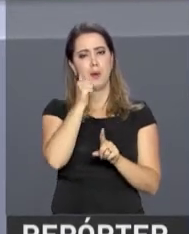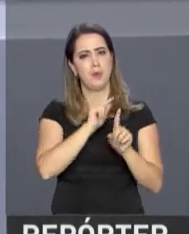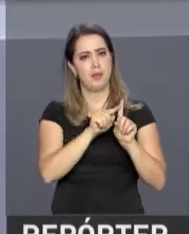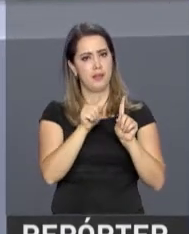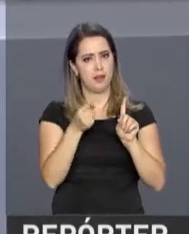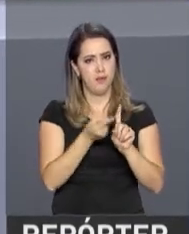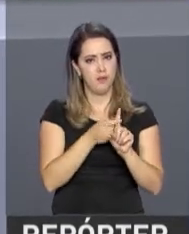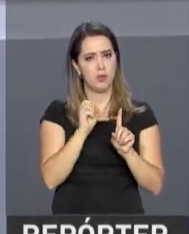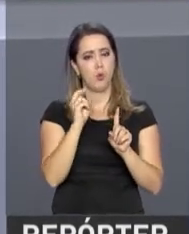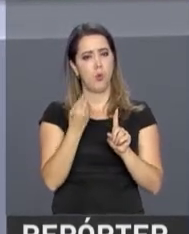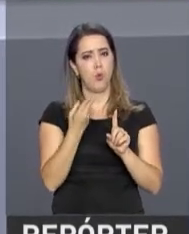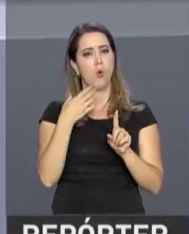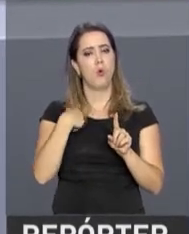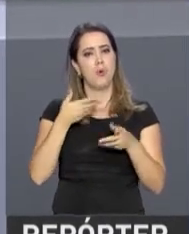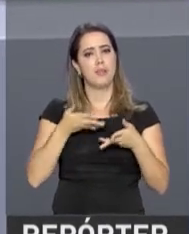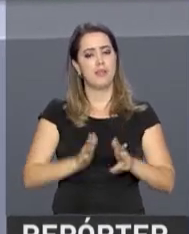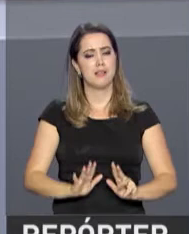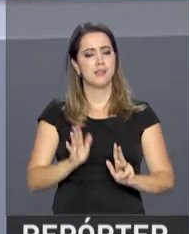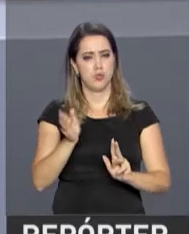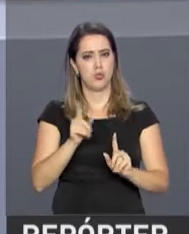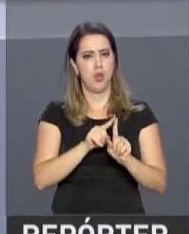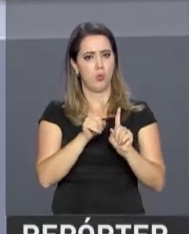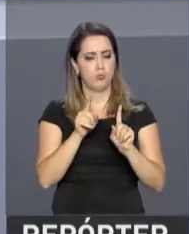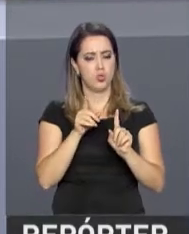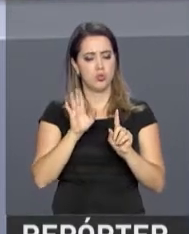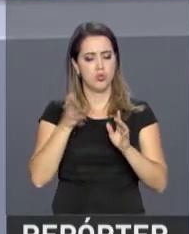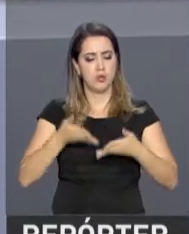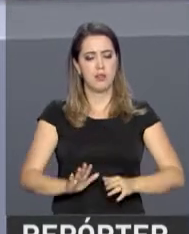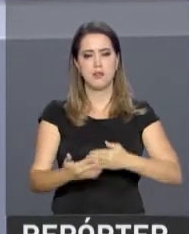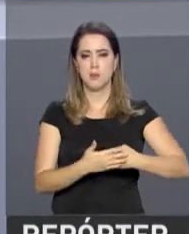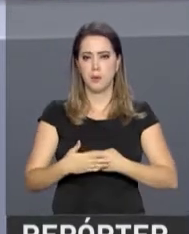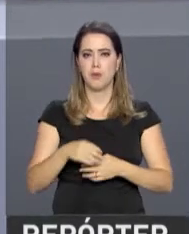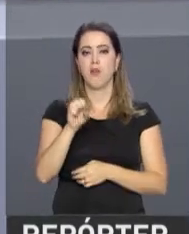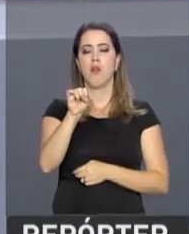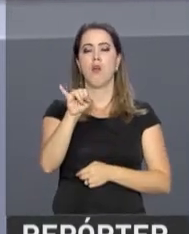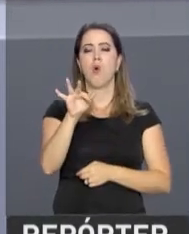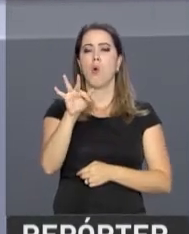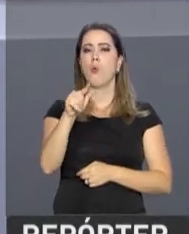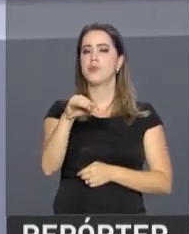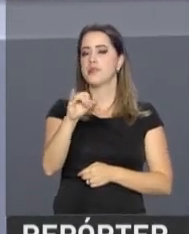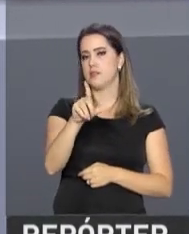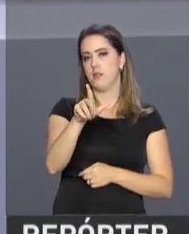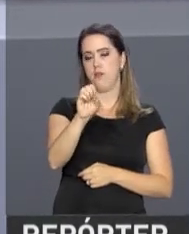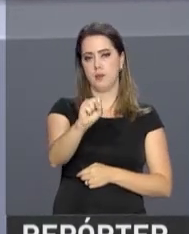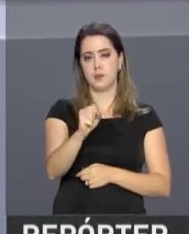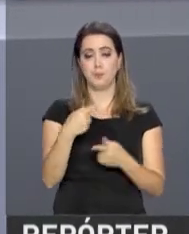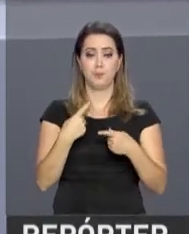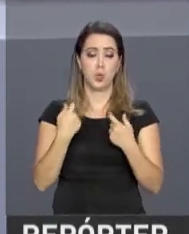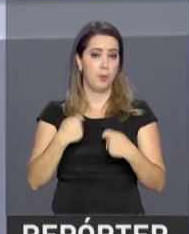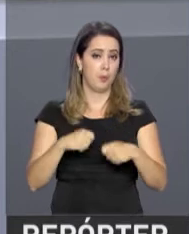para tratamento da sífilis congênita em bebês a distribuição foi definido a partir de uma consulta nacional sobre a necessidade